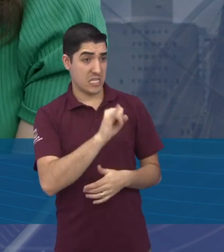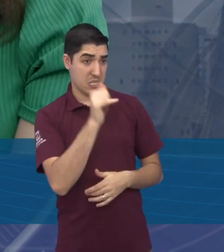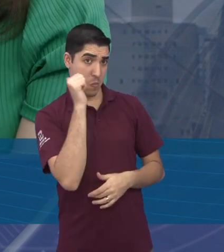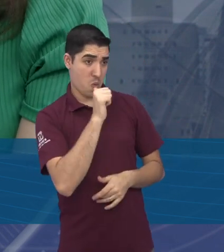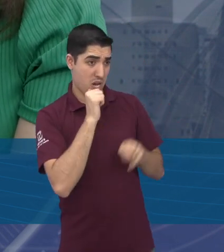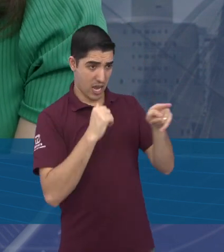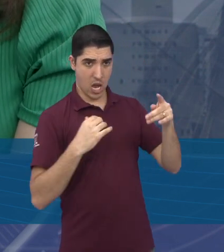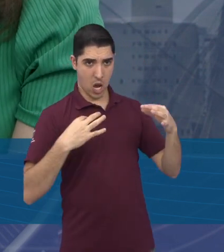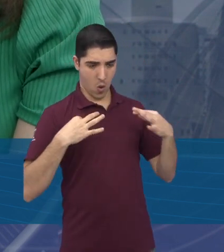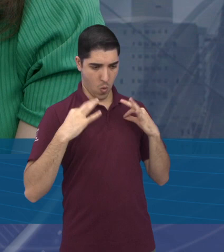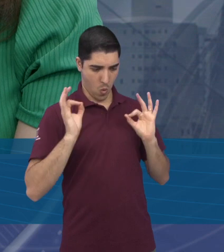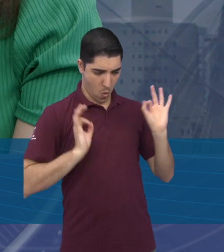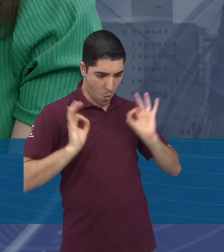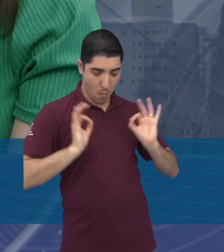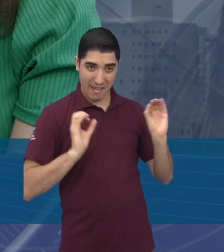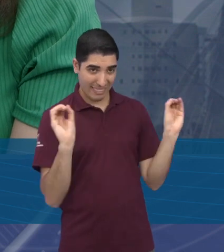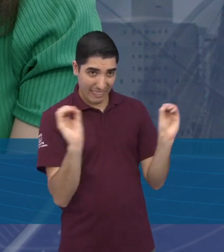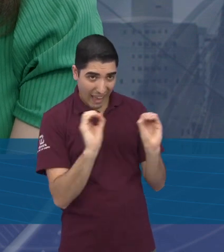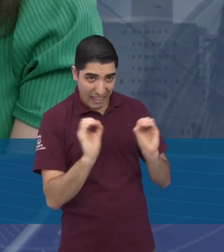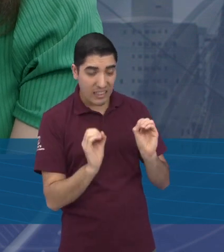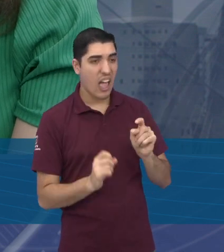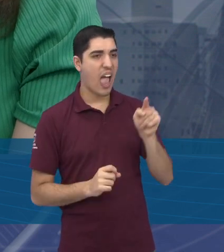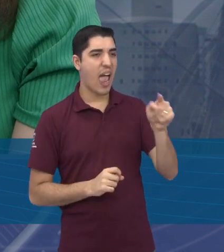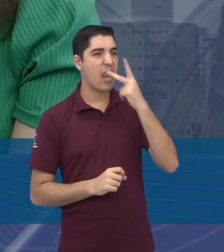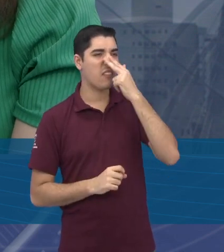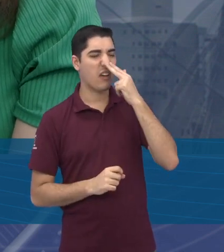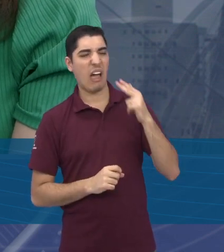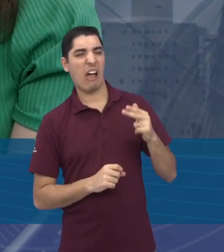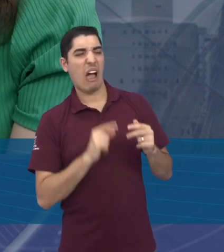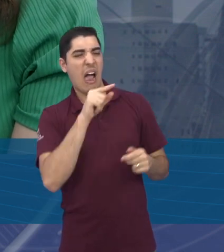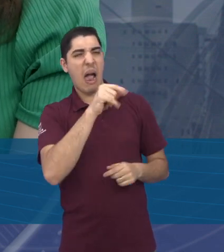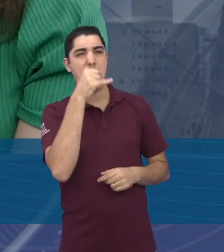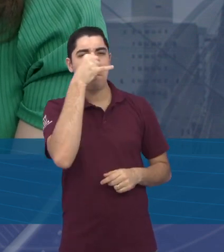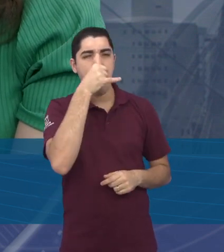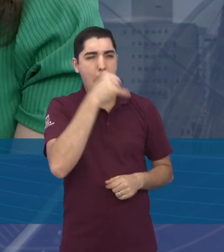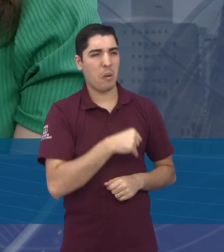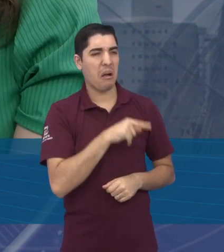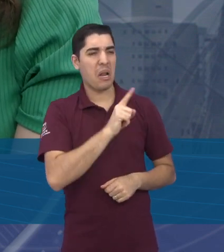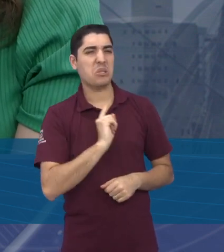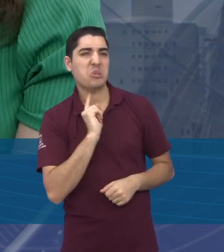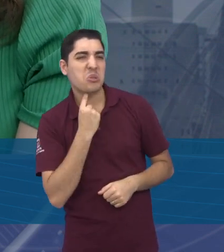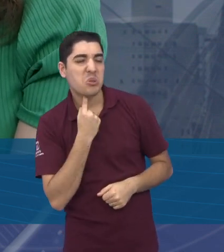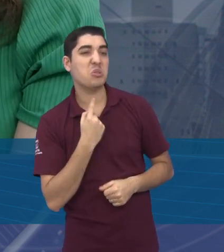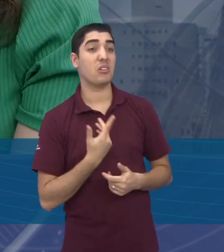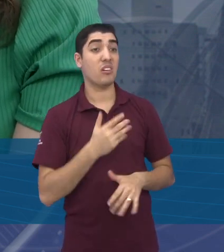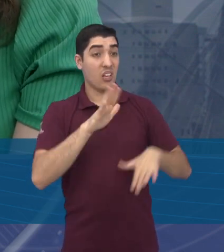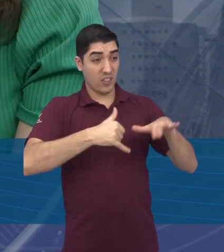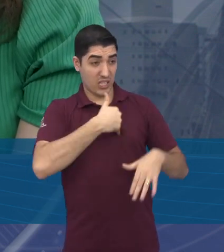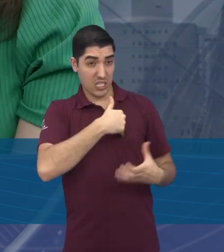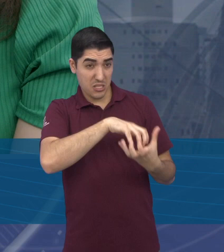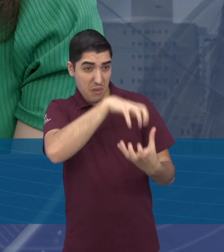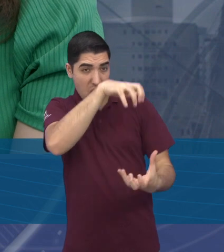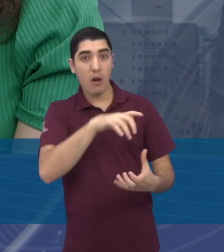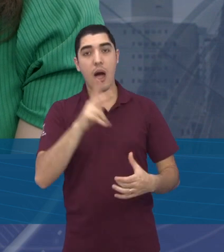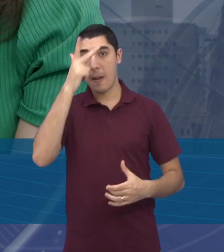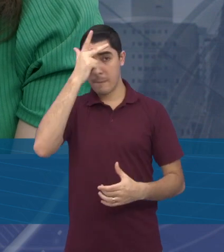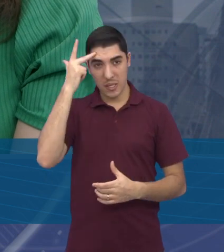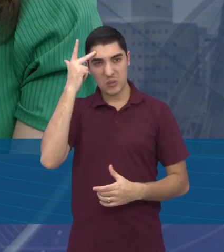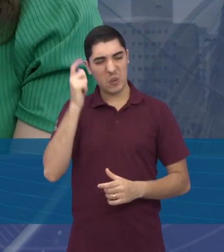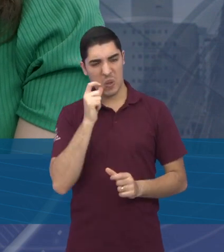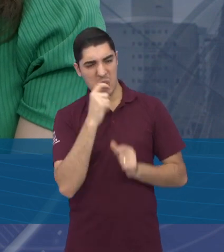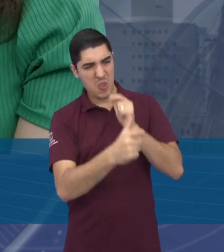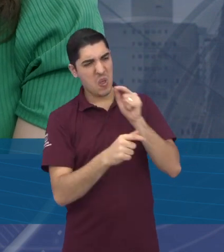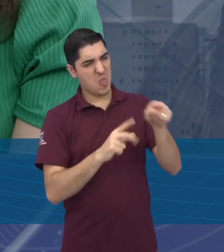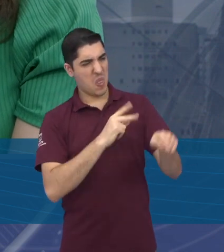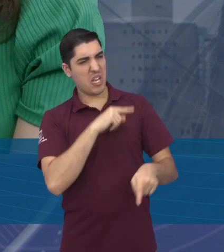se arruma, né? Sobretudo com a mulher, ela é considerada desleixada. Se ela também se arruma, dependendo da idade, ela também é criticada